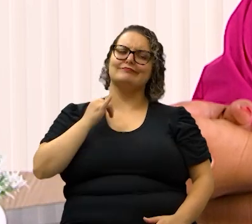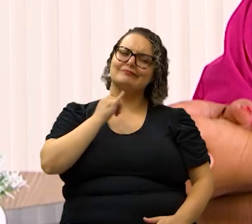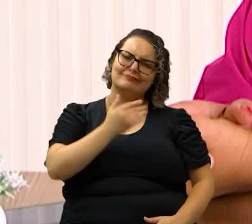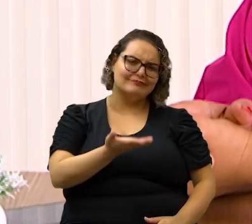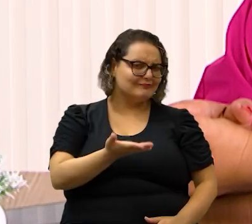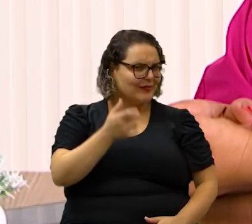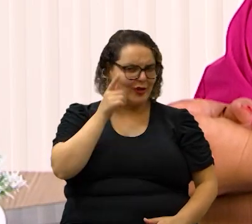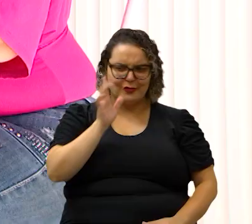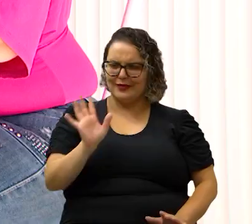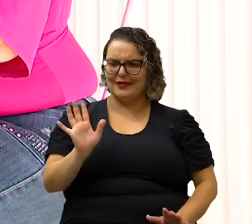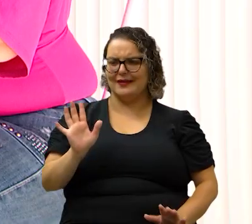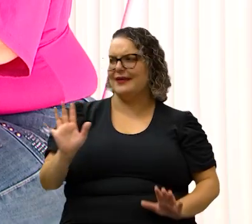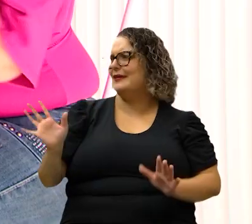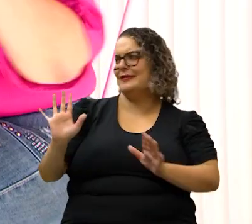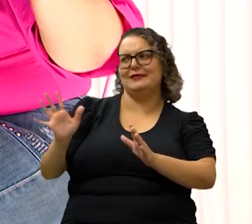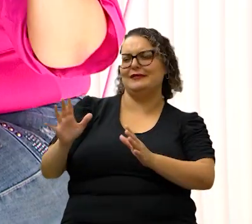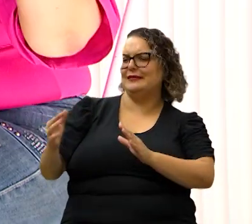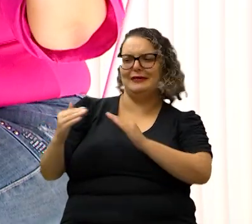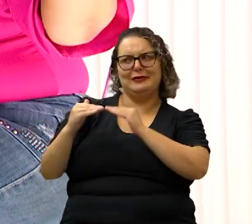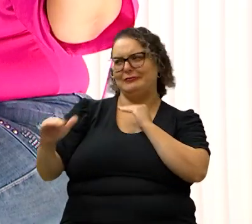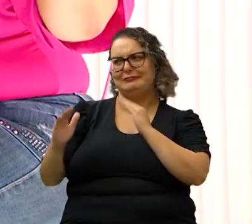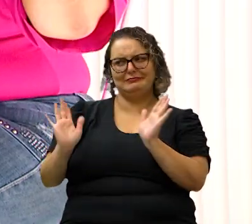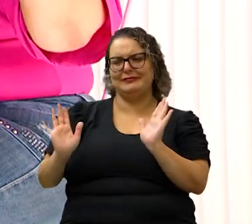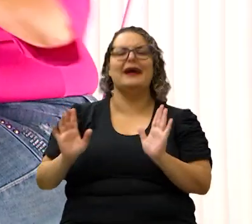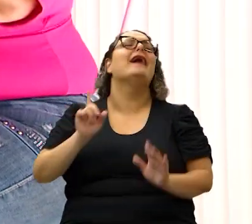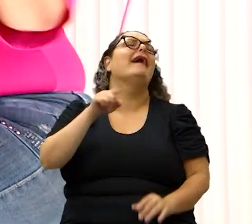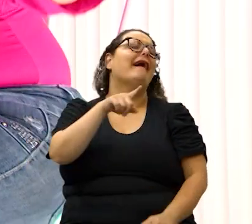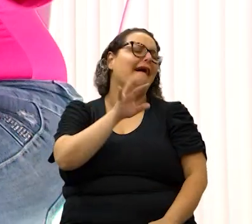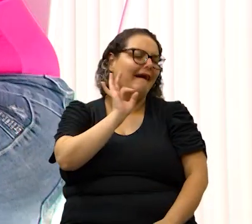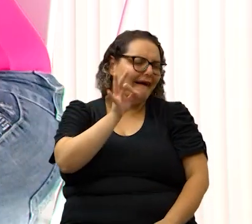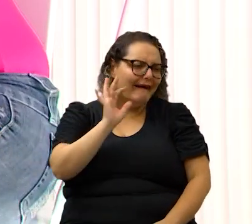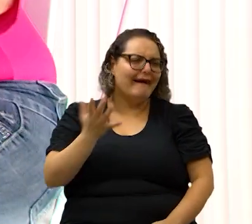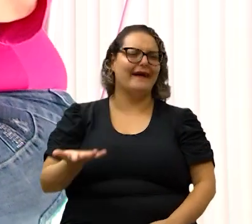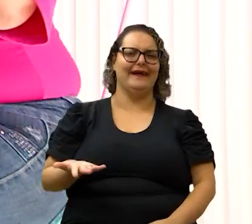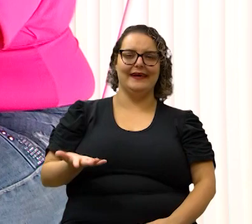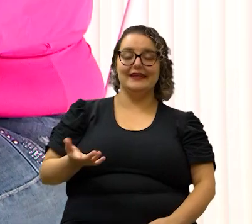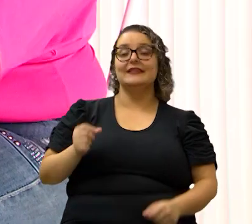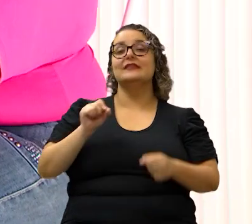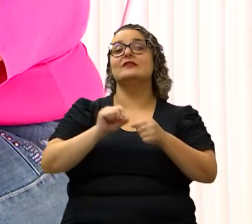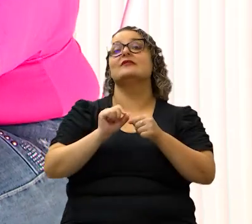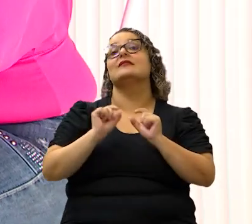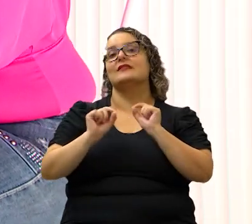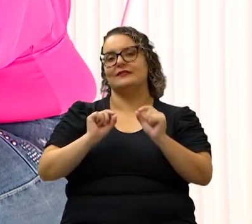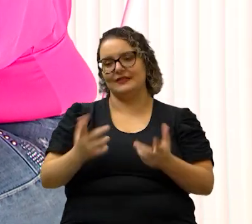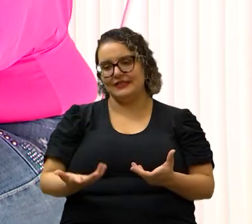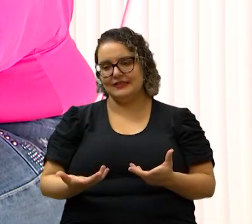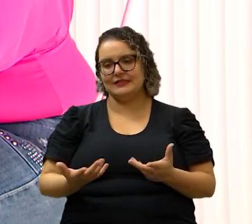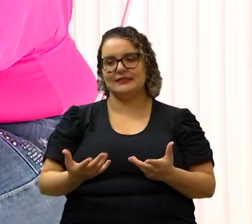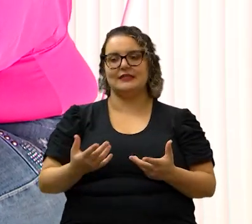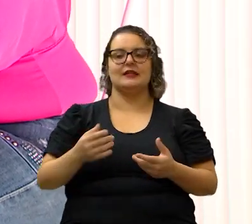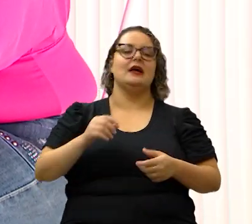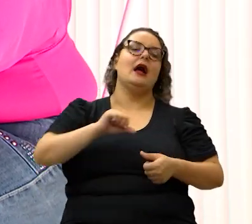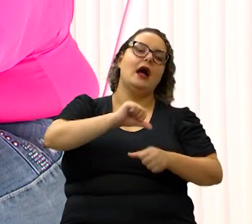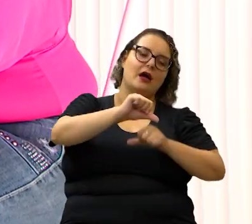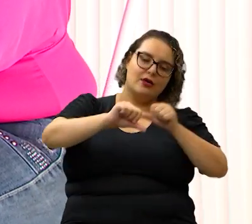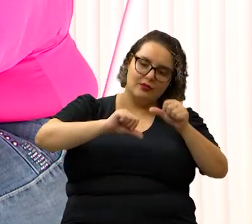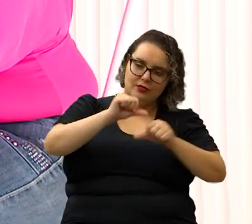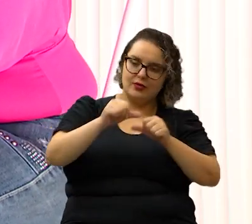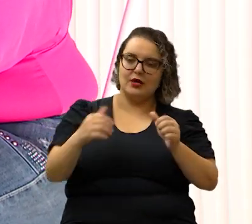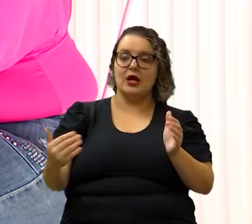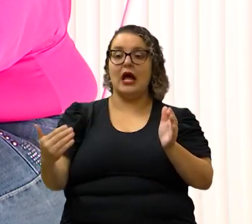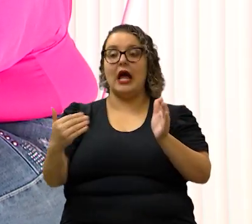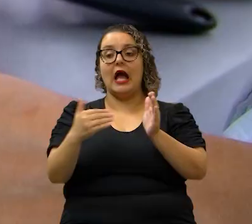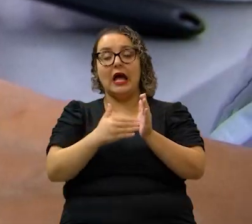falaram, olha, isso aqui não dá para fazer. Não combina, não cozinha isso. Então, o que a gente fez? A gente começou a fazer